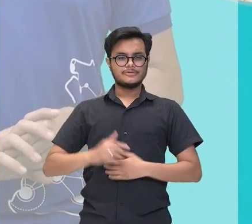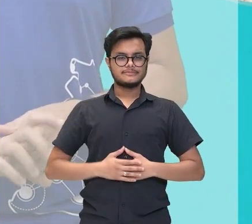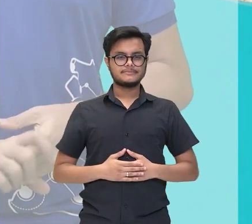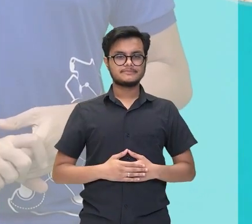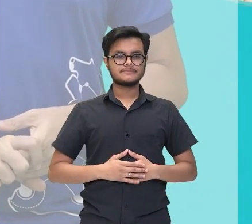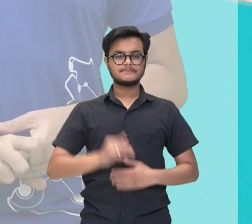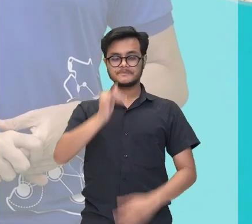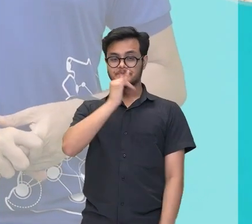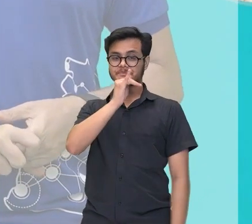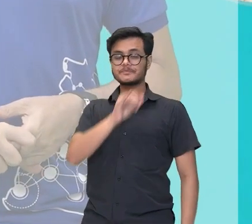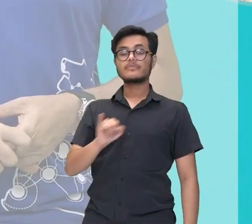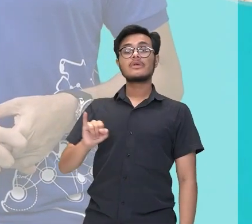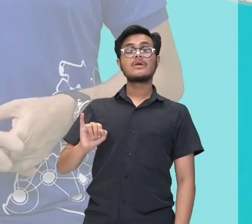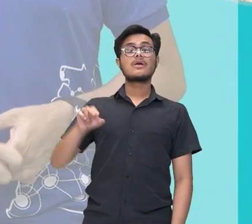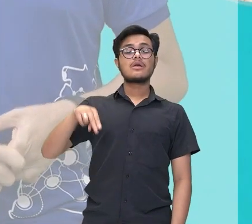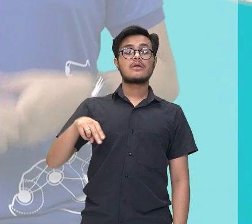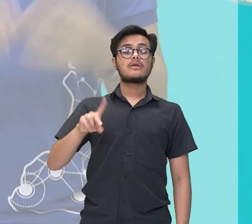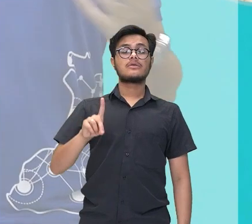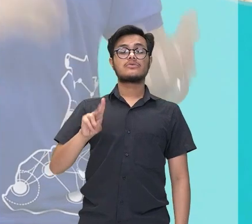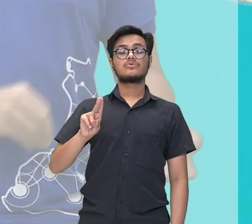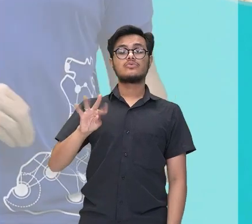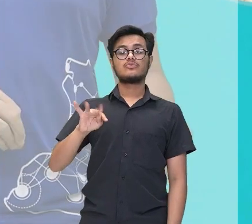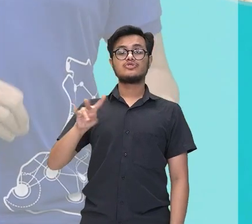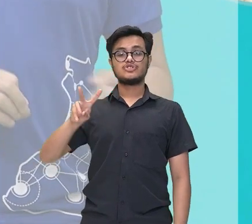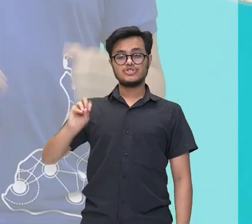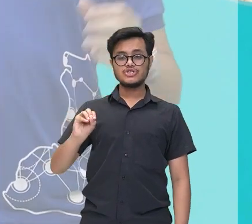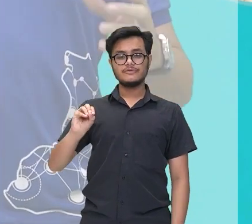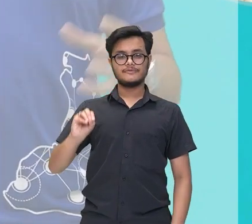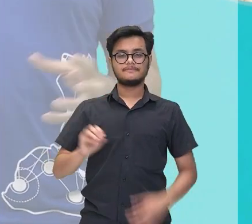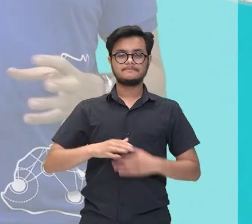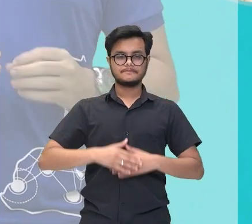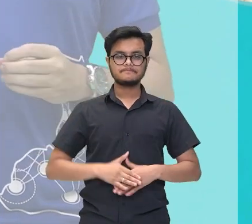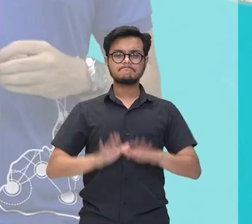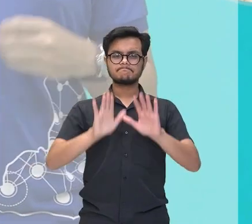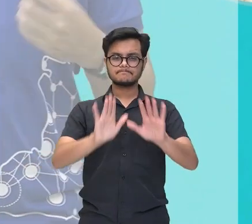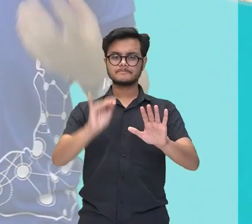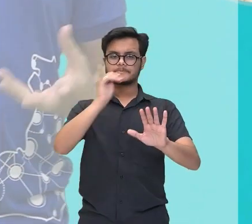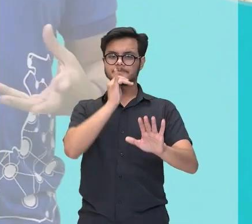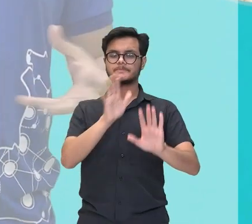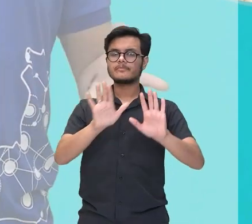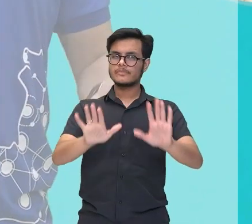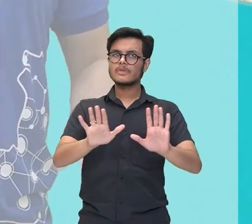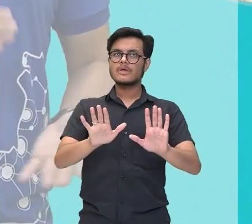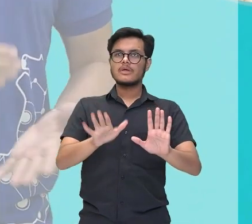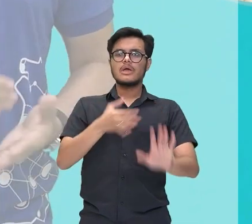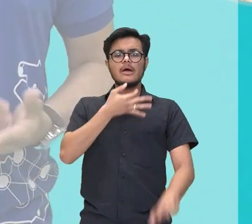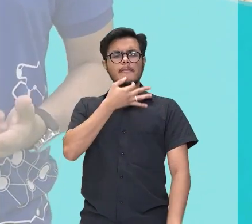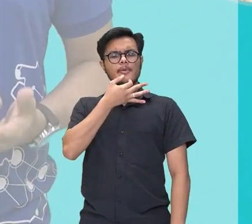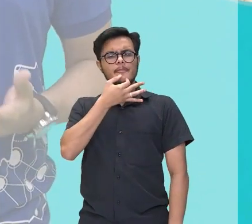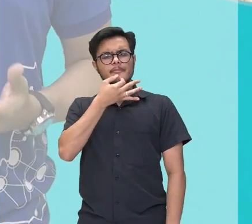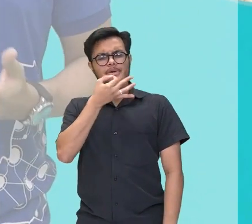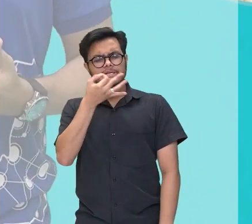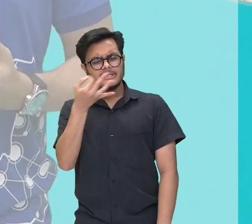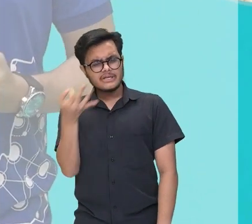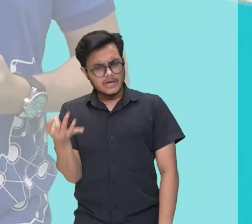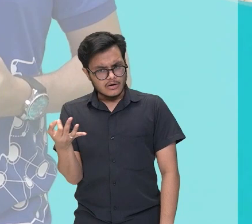é o argumento indutivo. Esse é um argumento que tira uma conclusão geral a partir de fatos particulares,